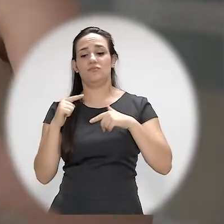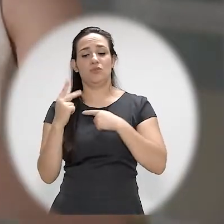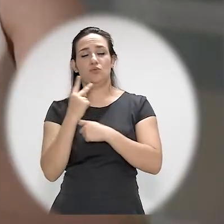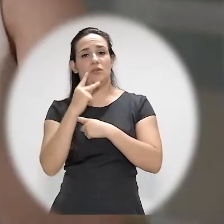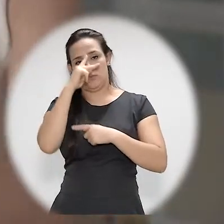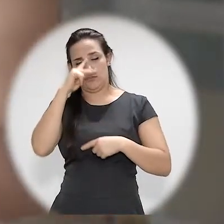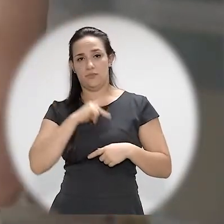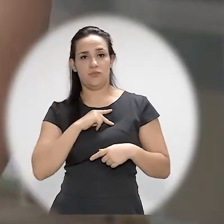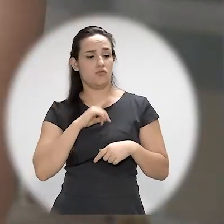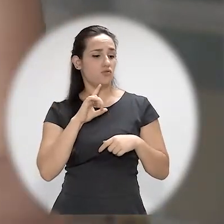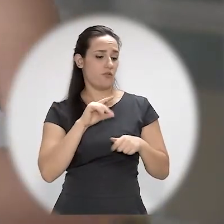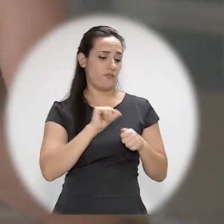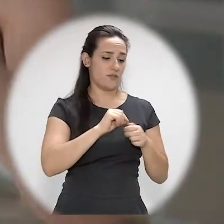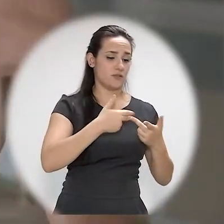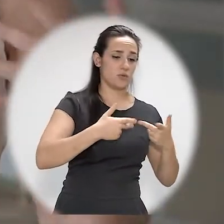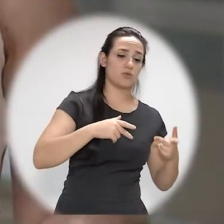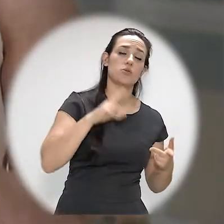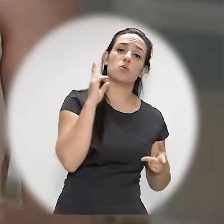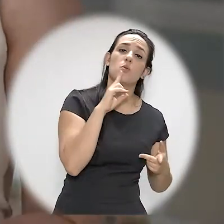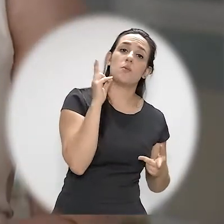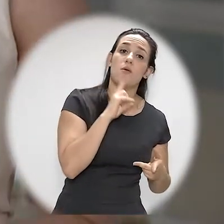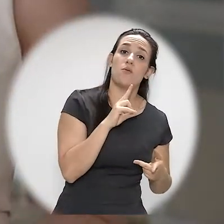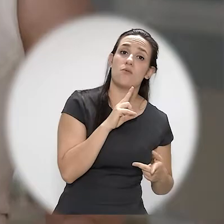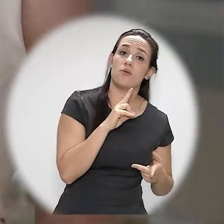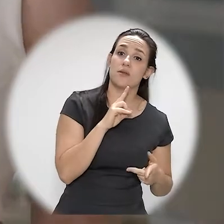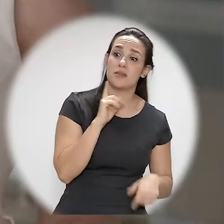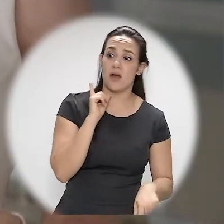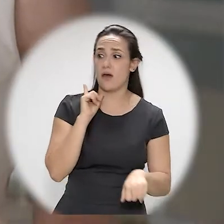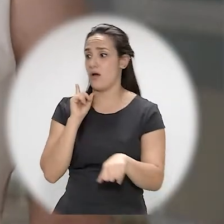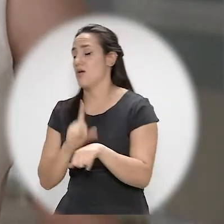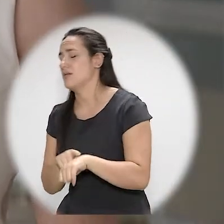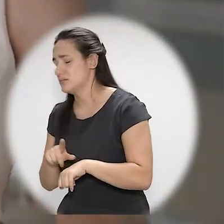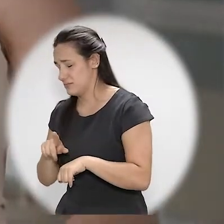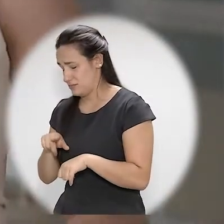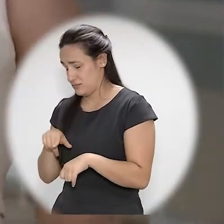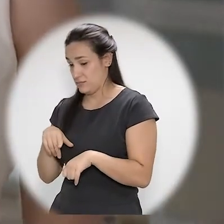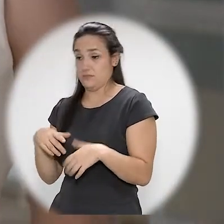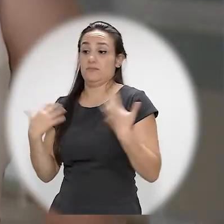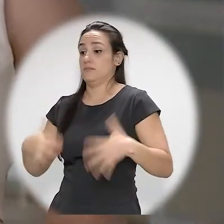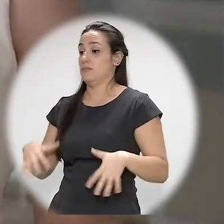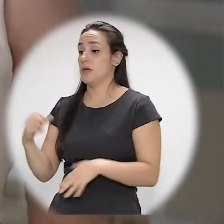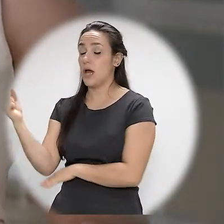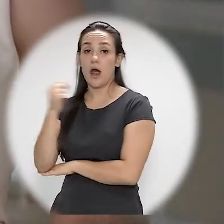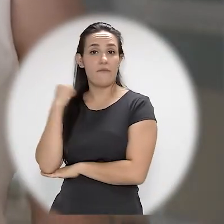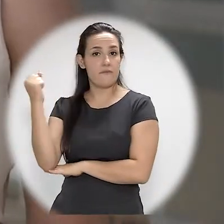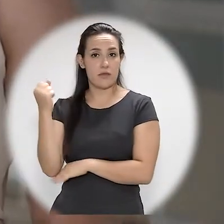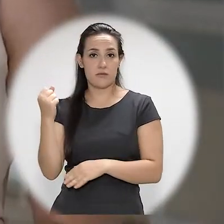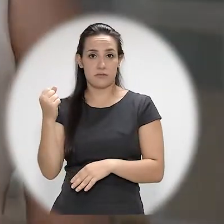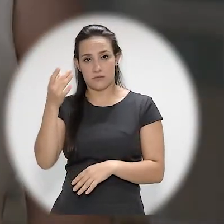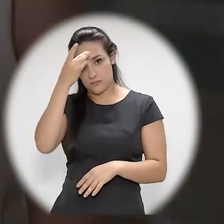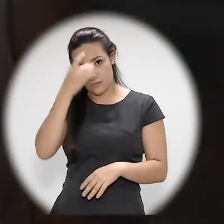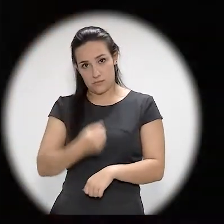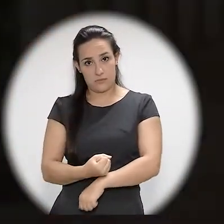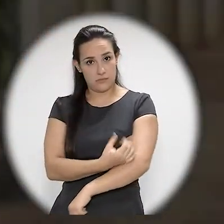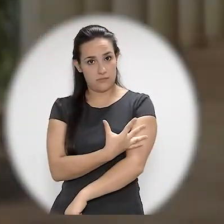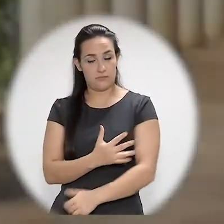fazendo, trabalhando, cuidando da casa, só fazendo as coisas no automático, e quando se percebe já está numa situação mais agravada. A primeira